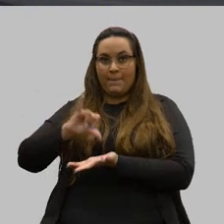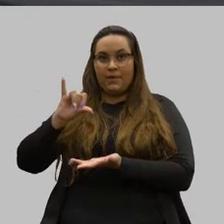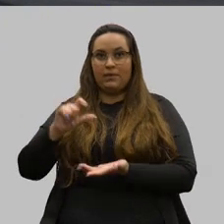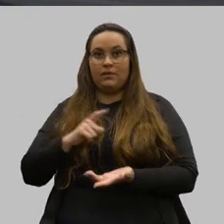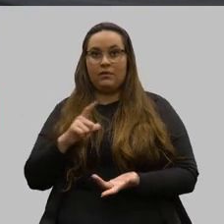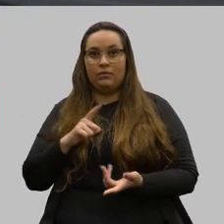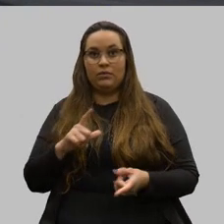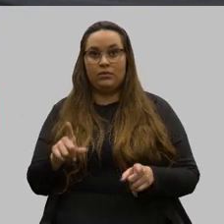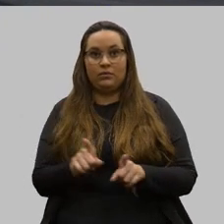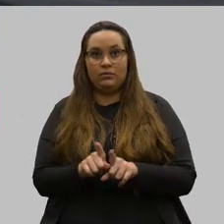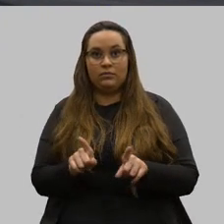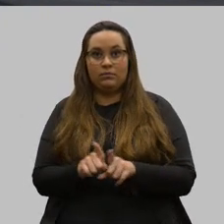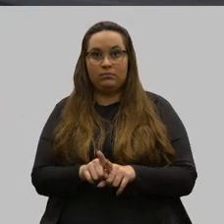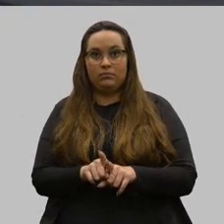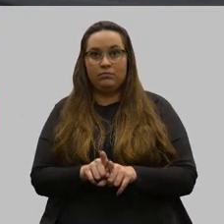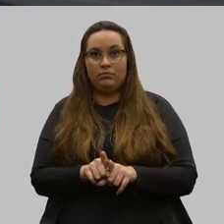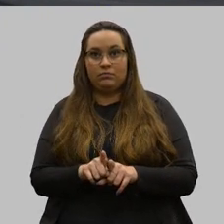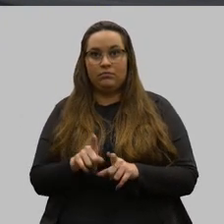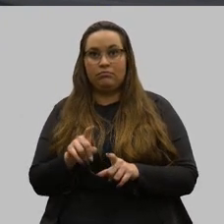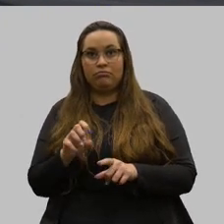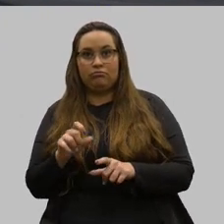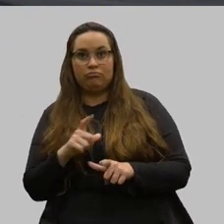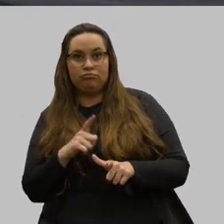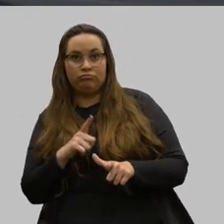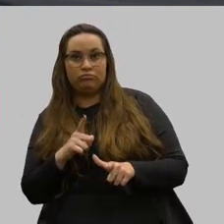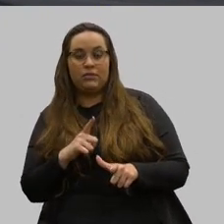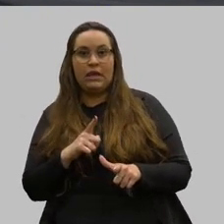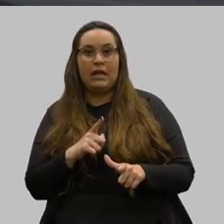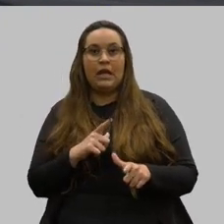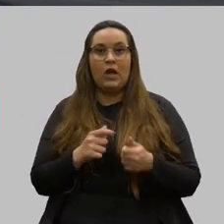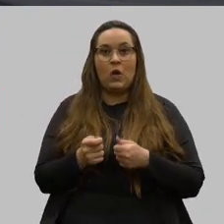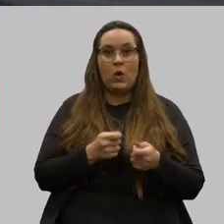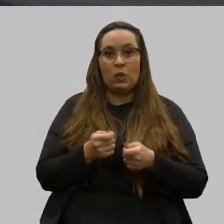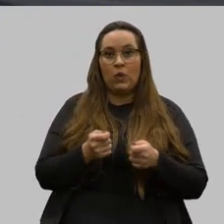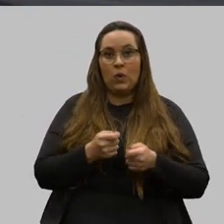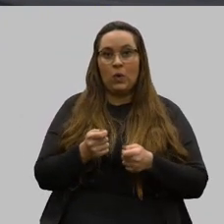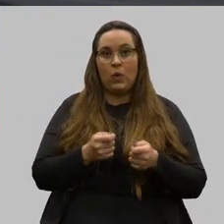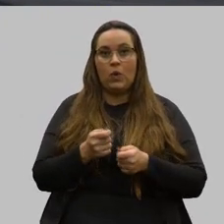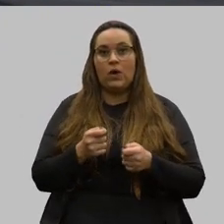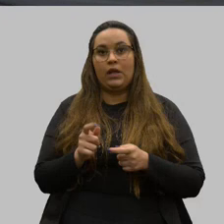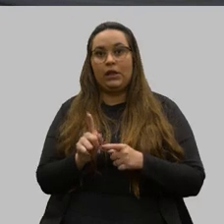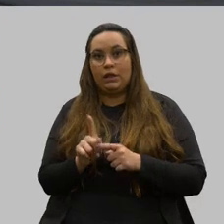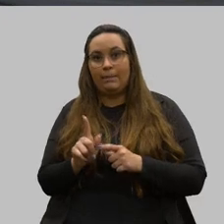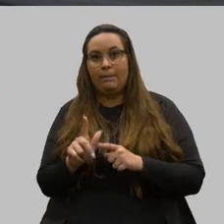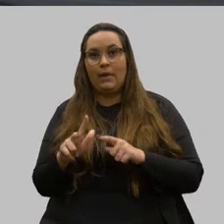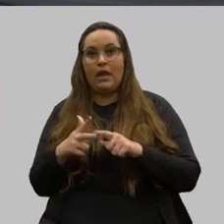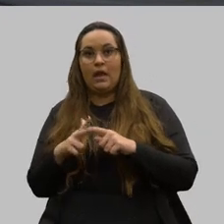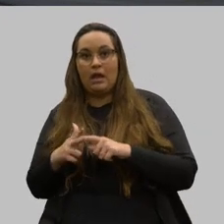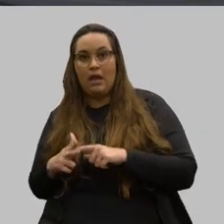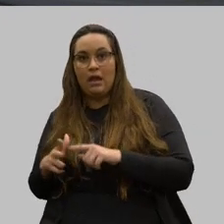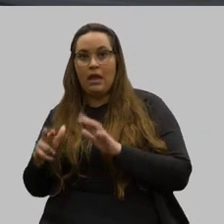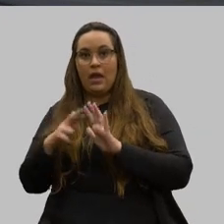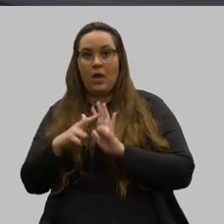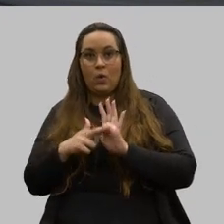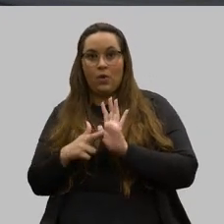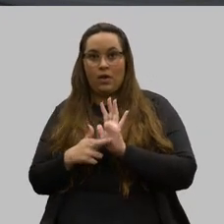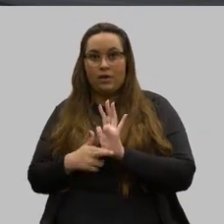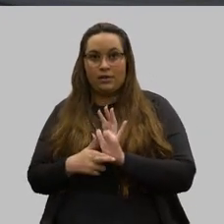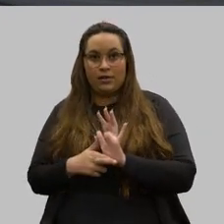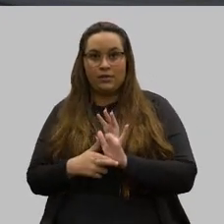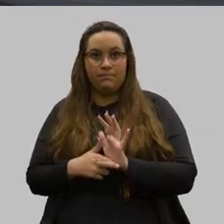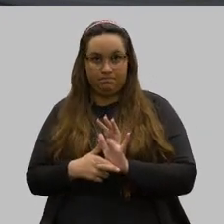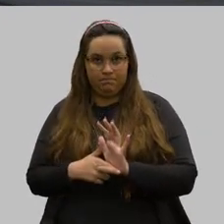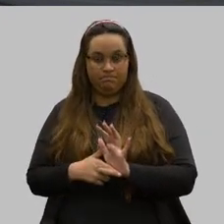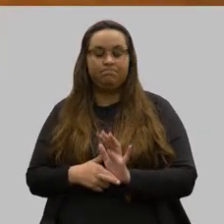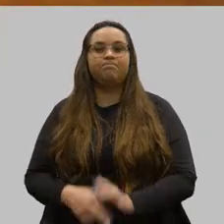situação se não é sob controle em regularização então eu pediria ao senhor que a gente encaminhasse esse dato Em momento oportuno